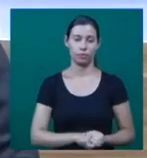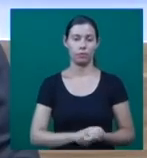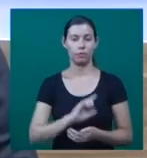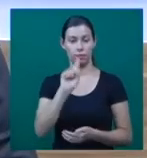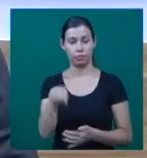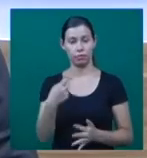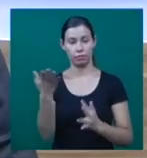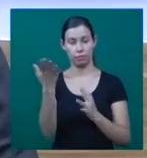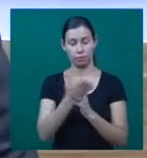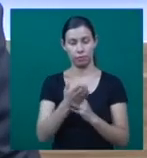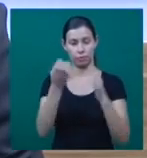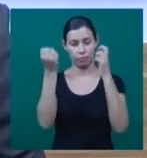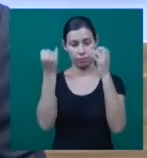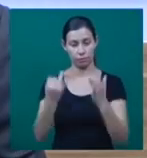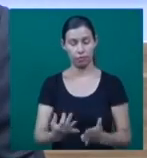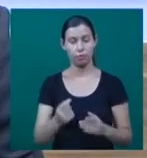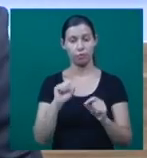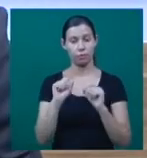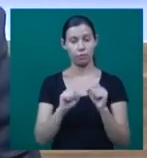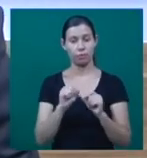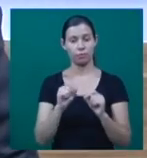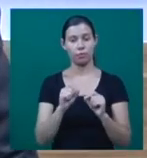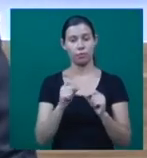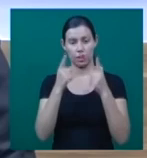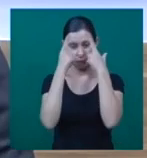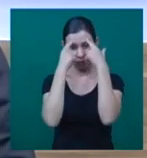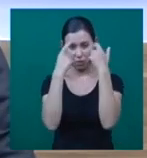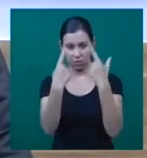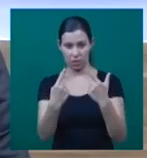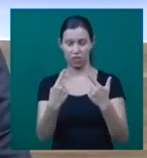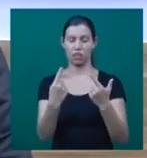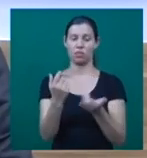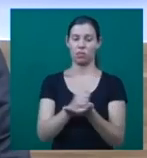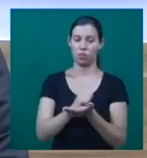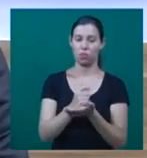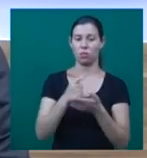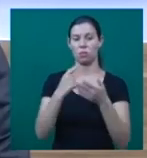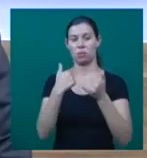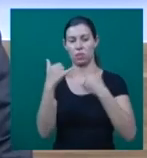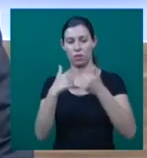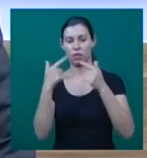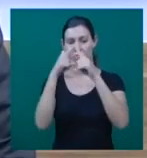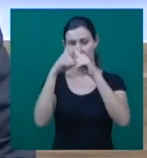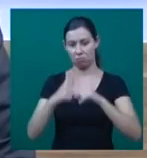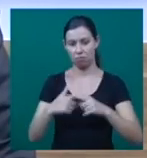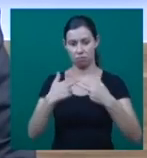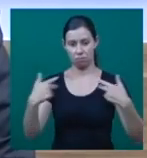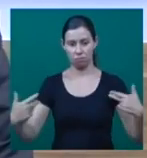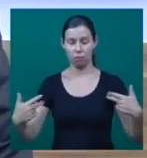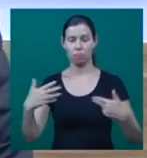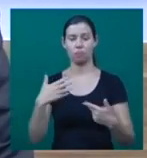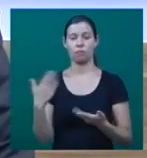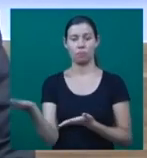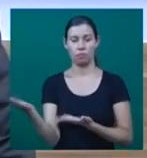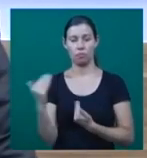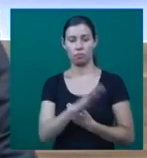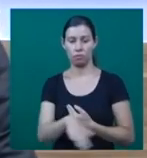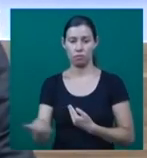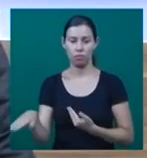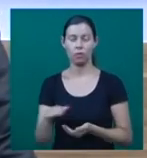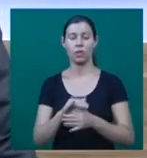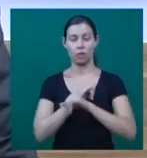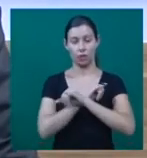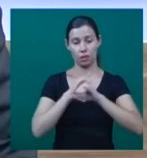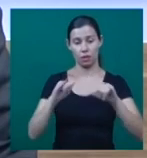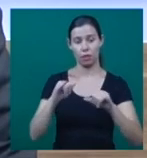Depois do intervalo, como acabar com a violência em brincadeiras e jogos entre crianças e adolescentes. Campanha está sendo